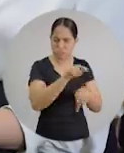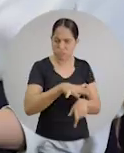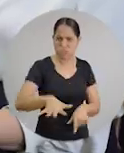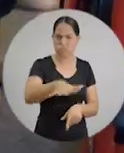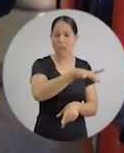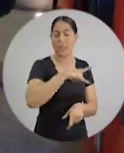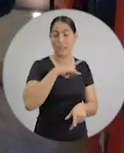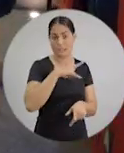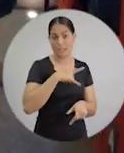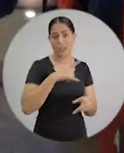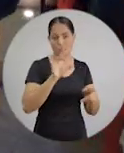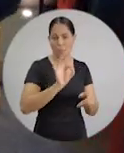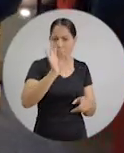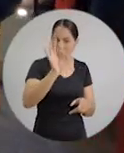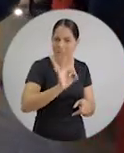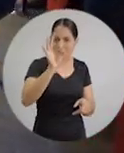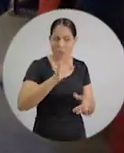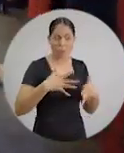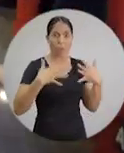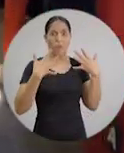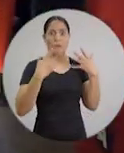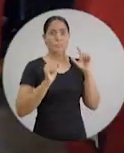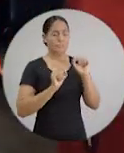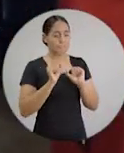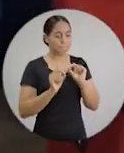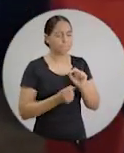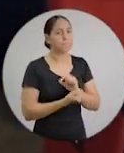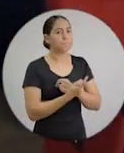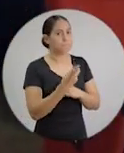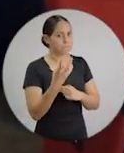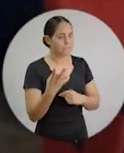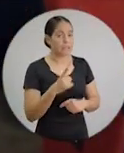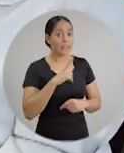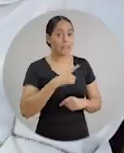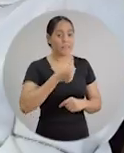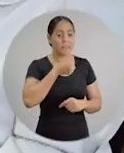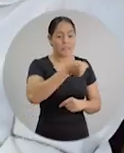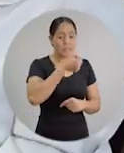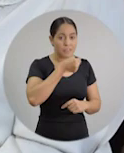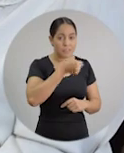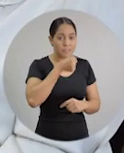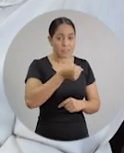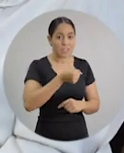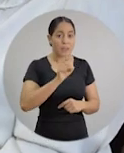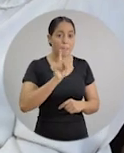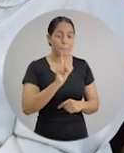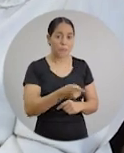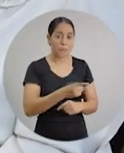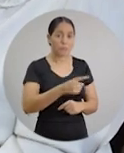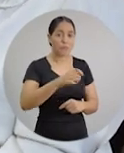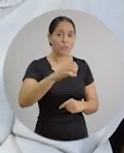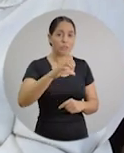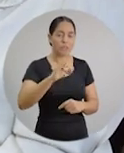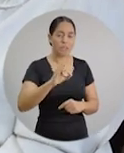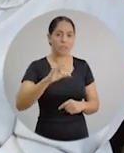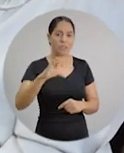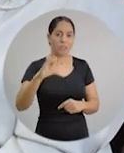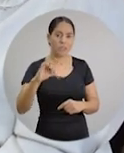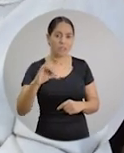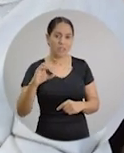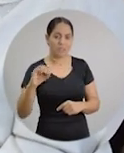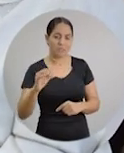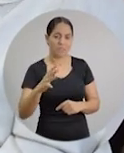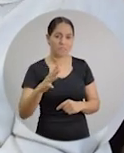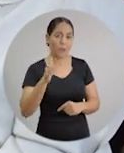população, tem um percentual bem assustador, porque foram entrevistadas mais de 1.092